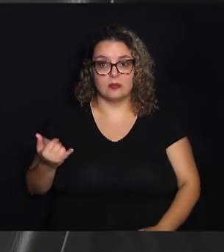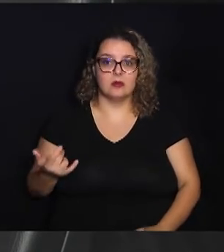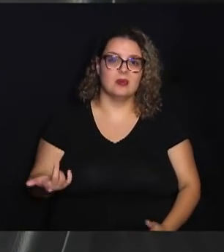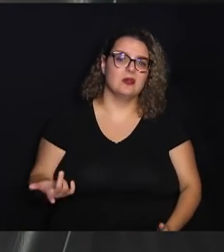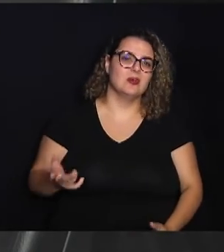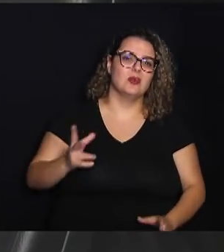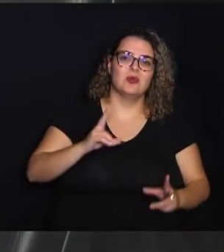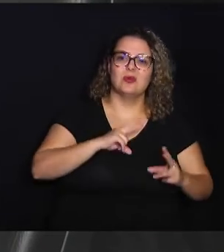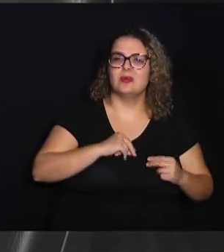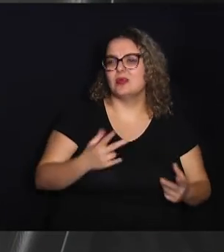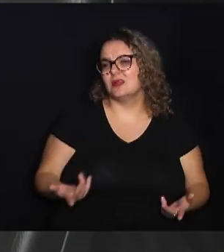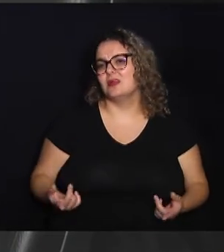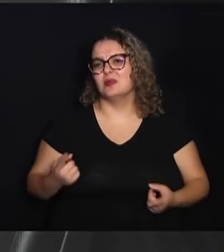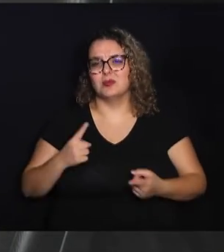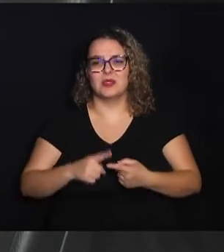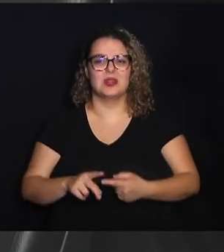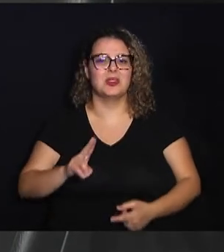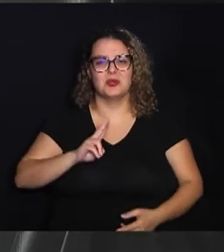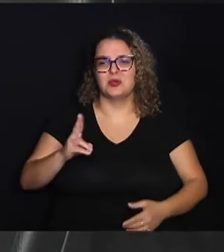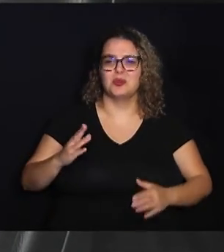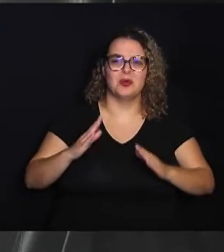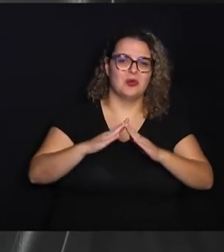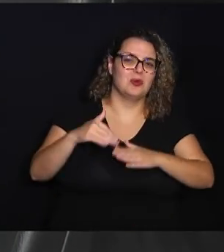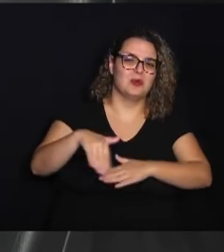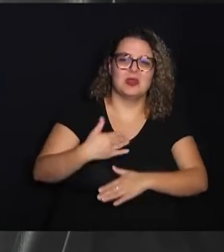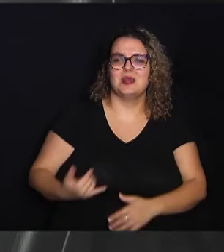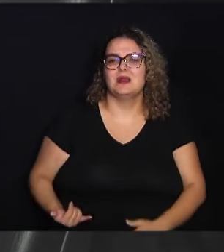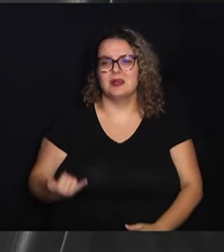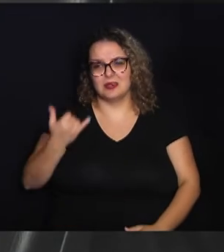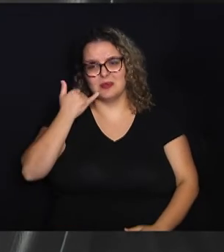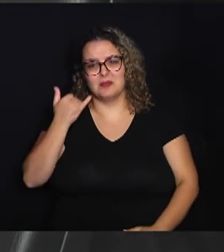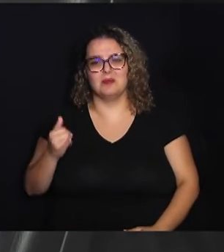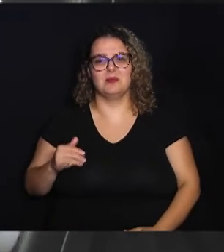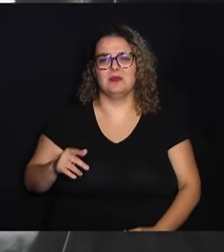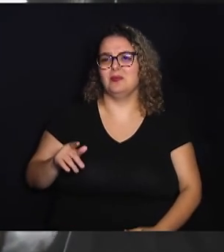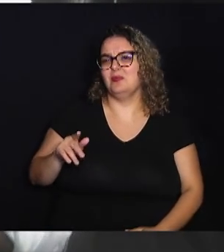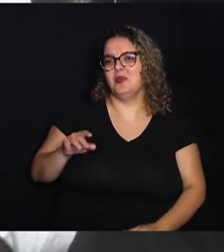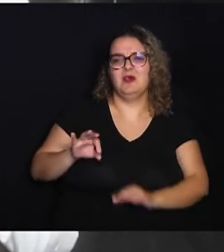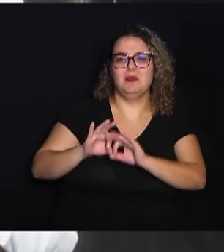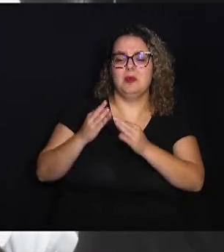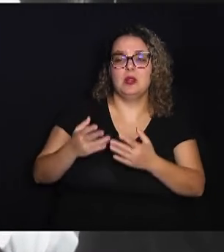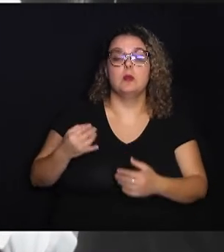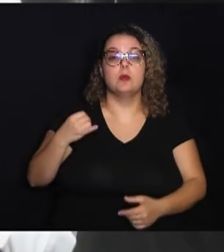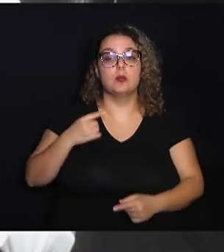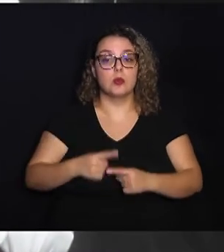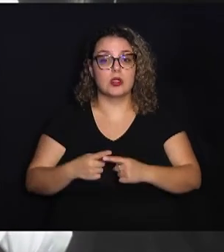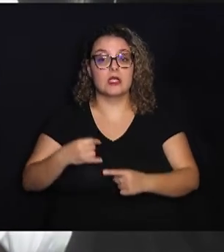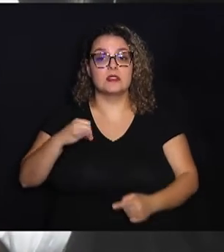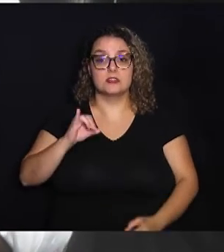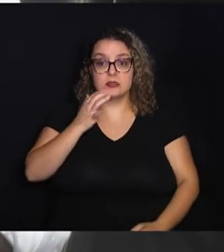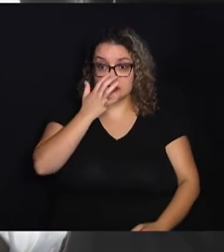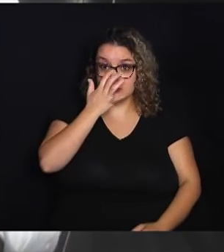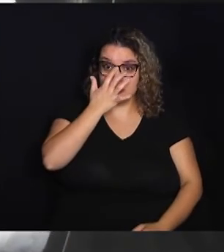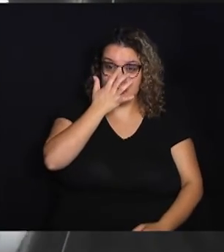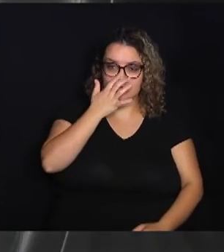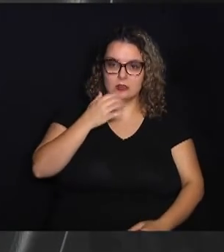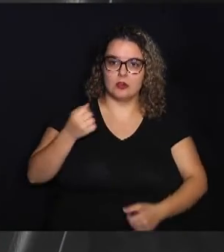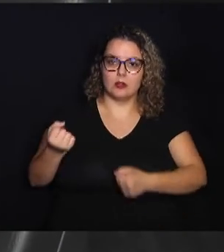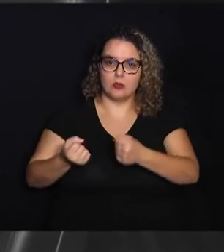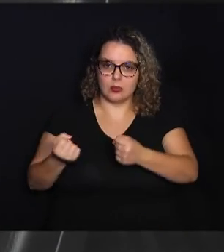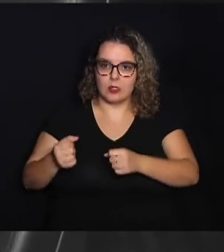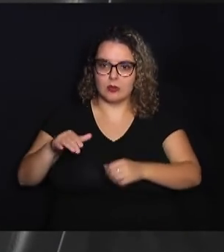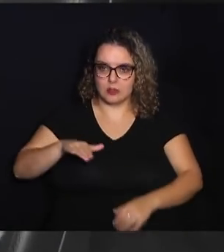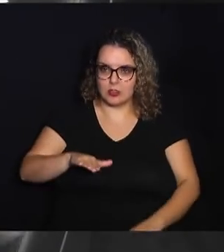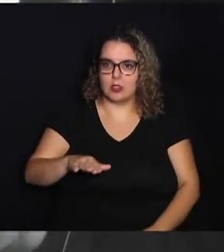falar, nossa, por que eu tenho que falar meu nome, endereço, telefone, parente, não sei o quê? Porque se o carro for localizado,